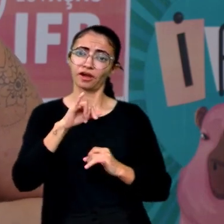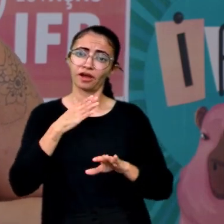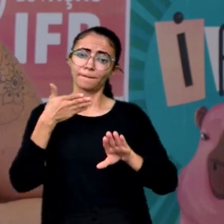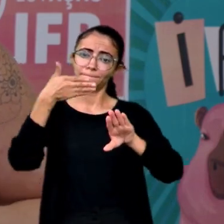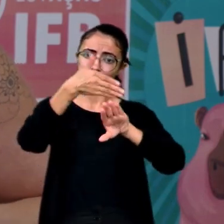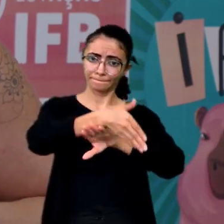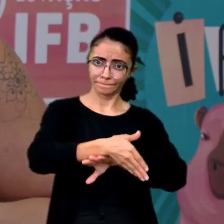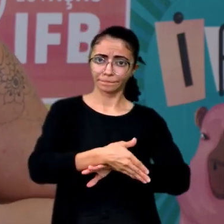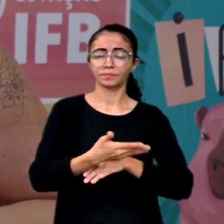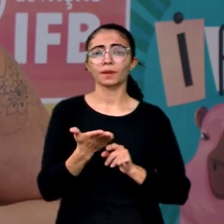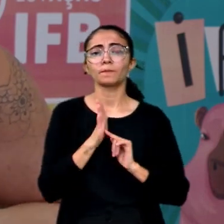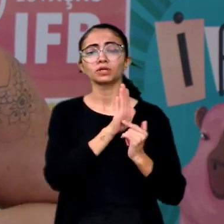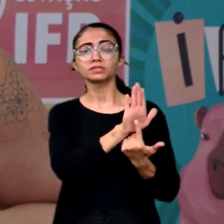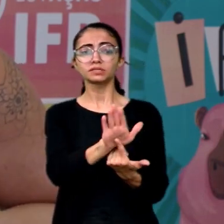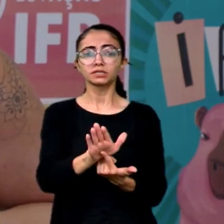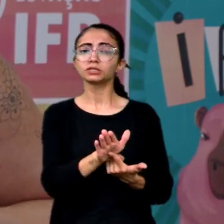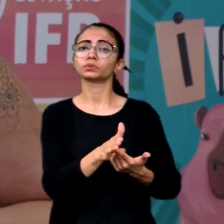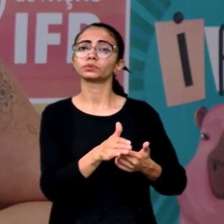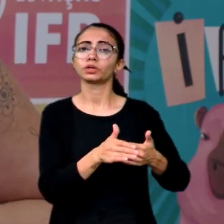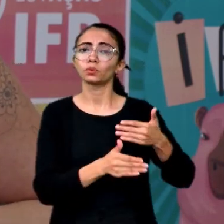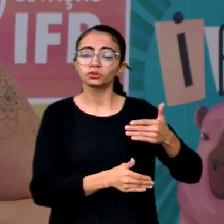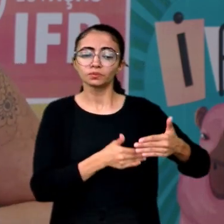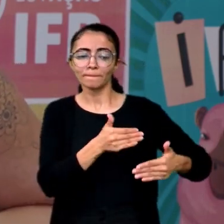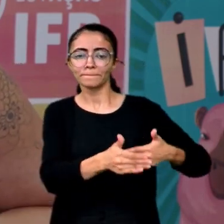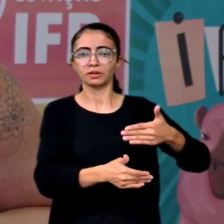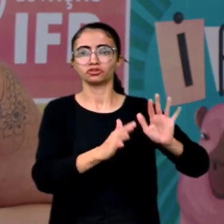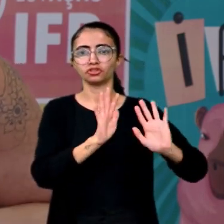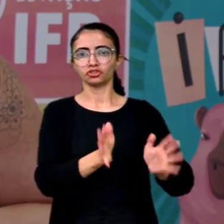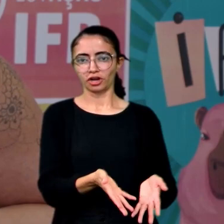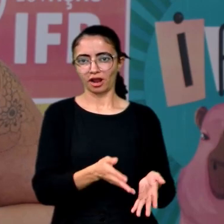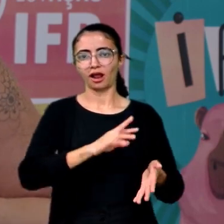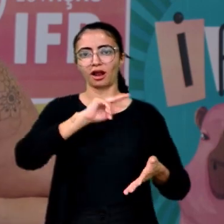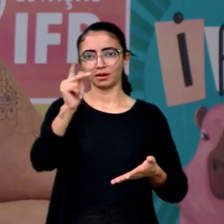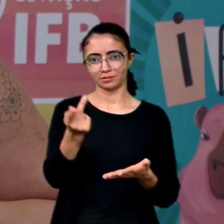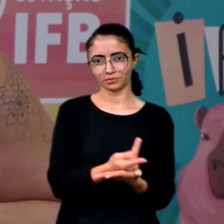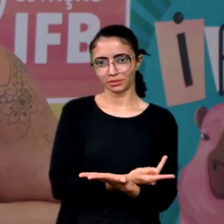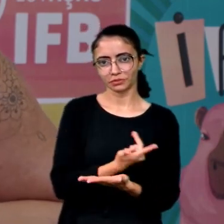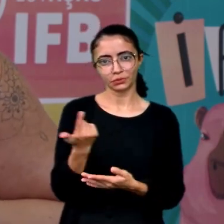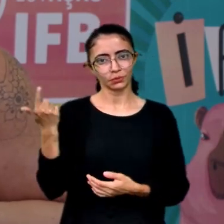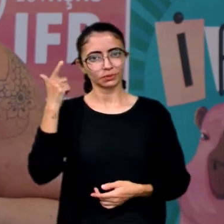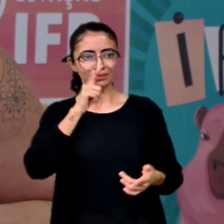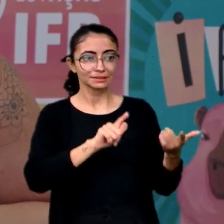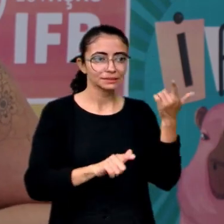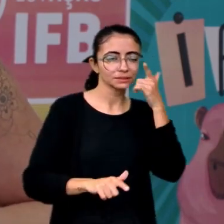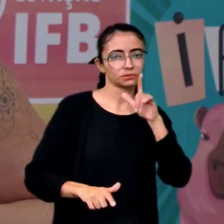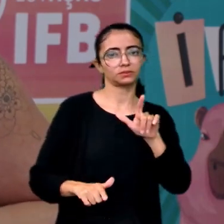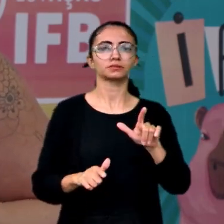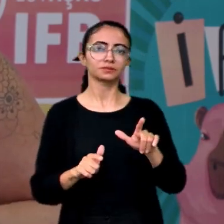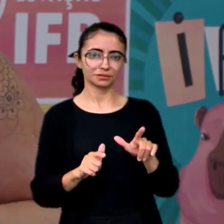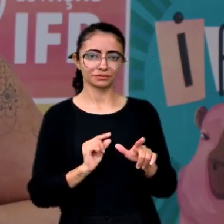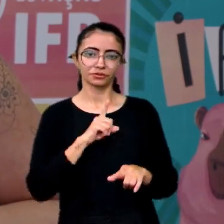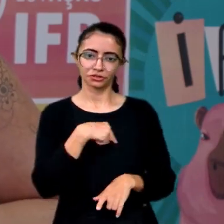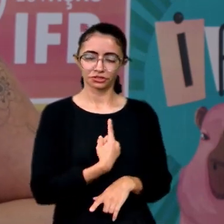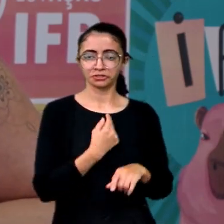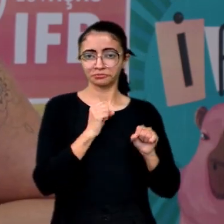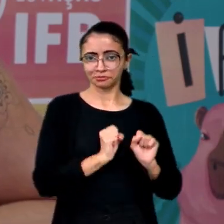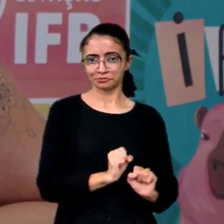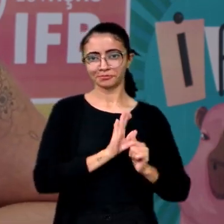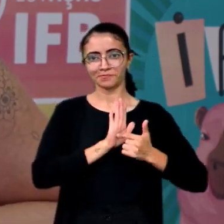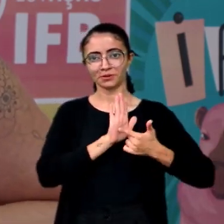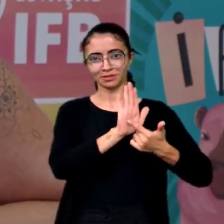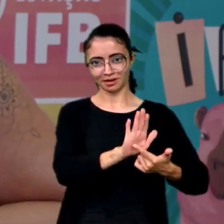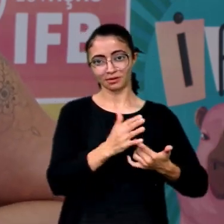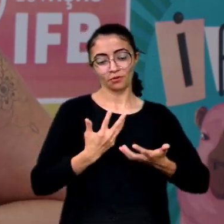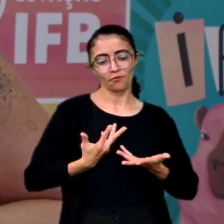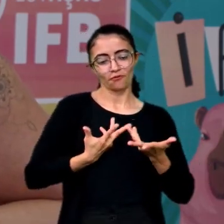os passos que já deu até hoje, né? O que a gente já fez? A gente não mas a gente já deu passos. Por que a gente não pode mostrar? Então, eles nos